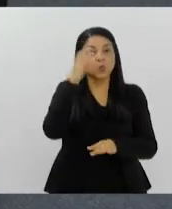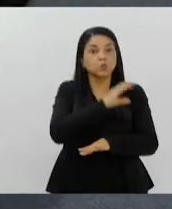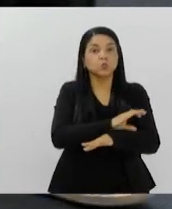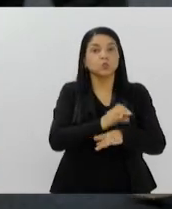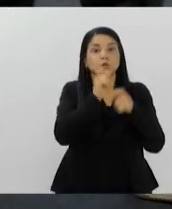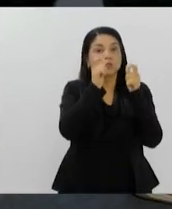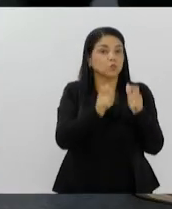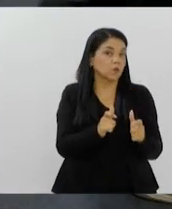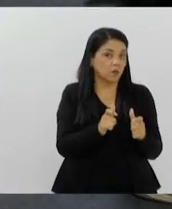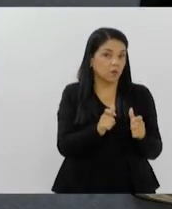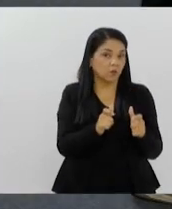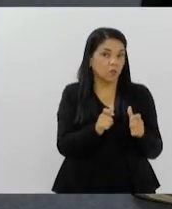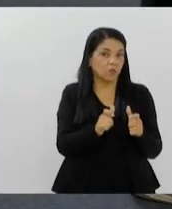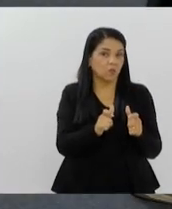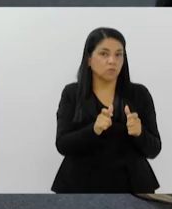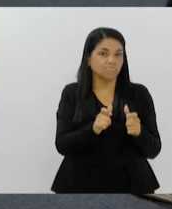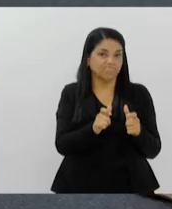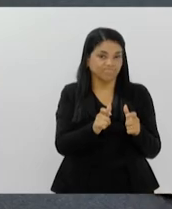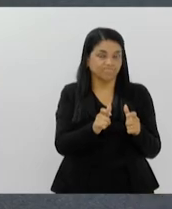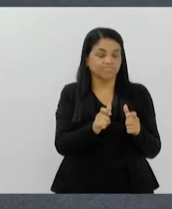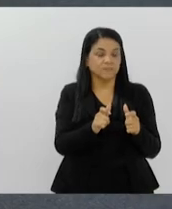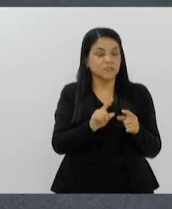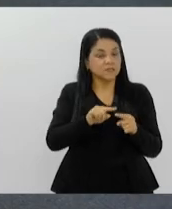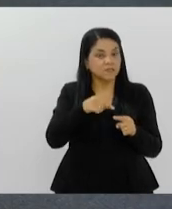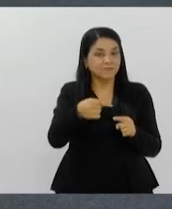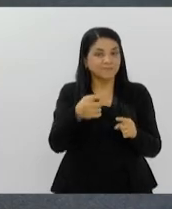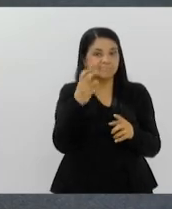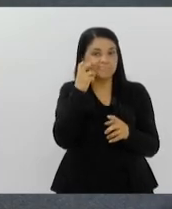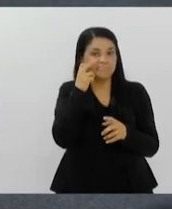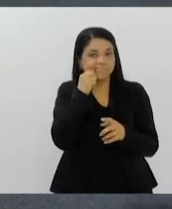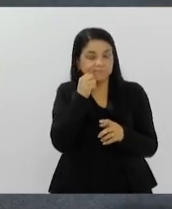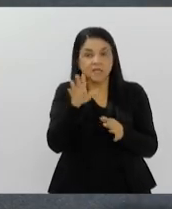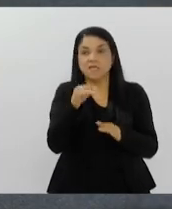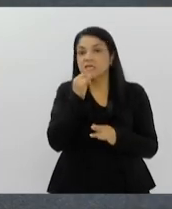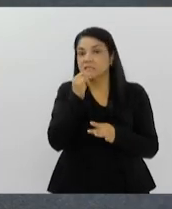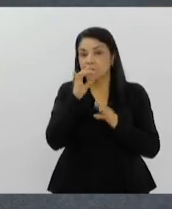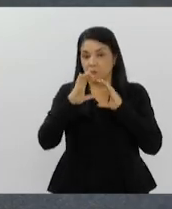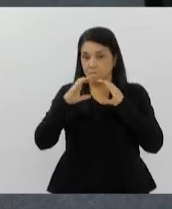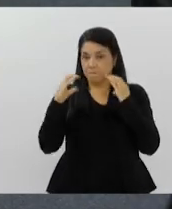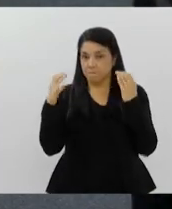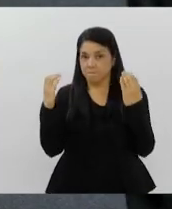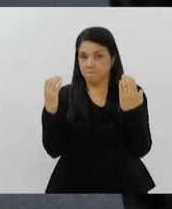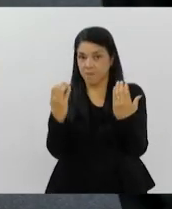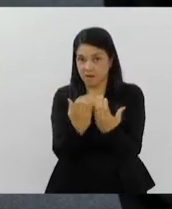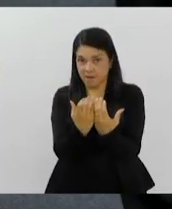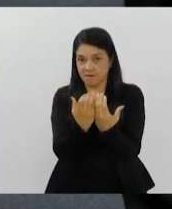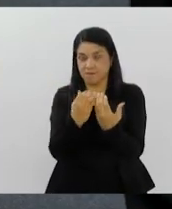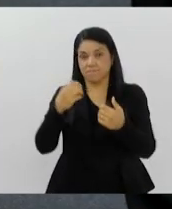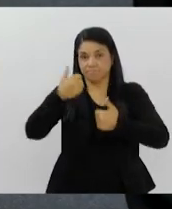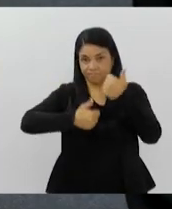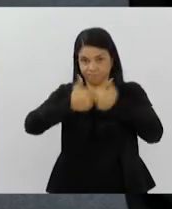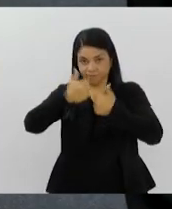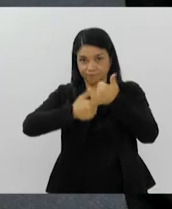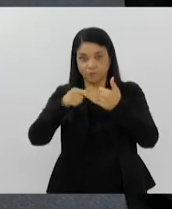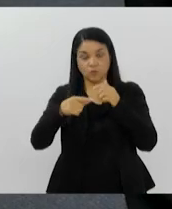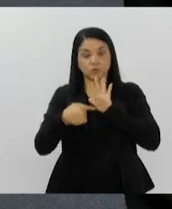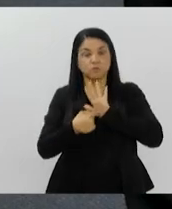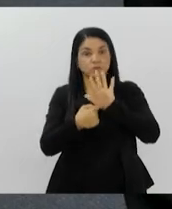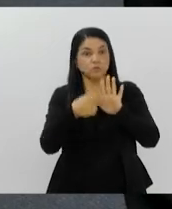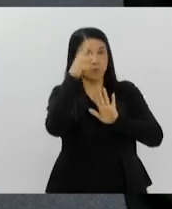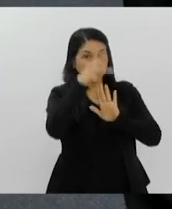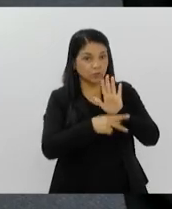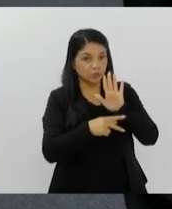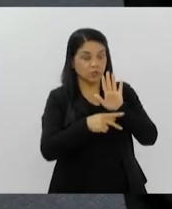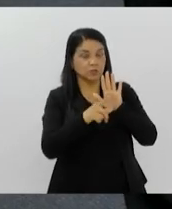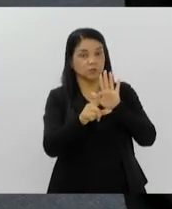depois cria constrangimento. Quero dar um exemplo aqui do Maracanã. Na época, quando apresentou o projeto do Maracanã para virar